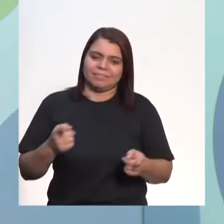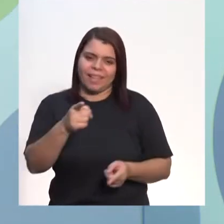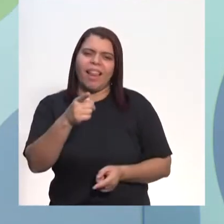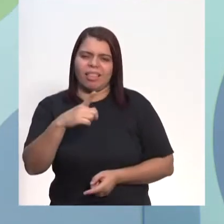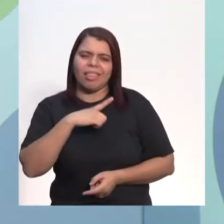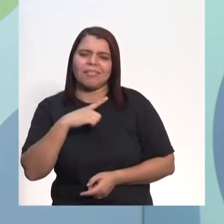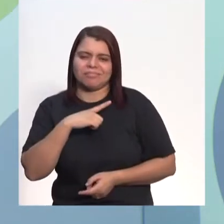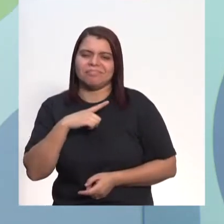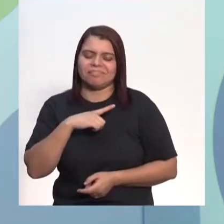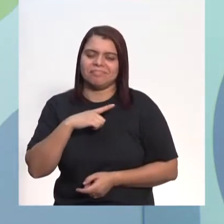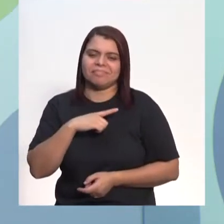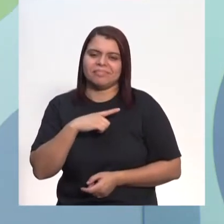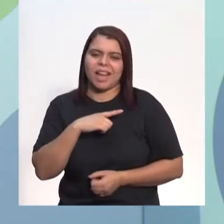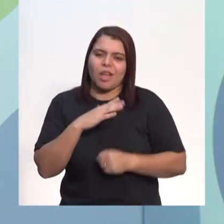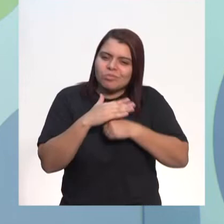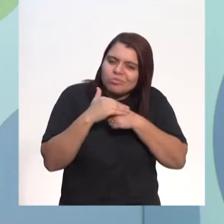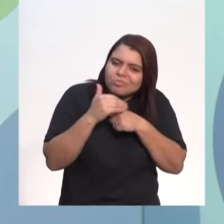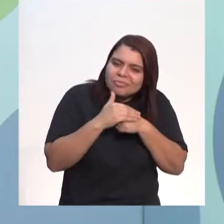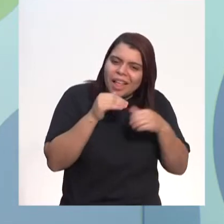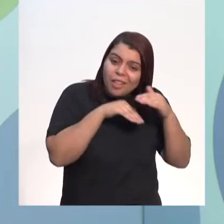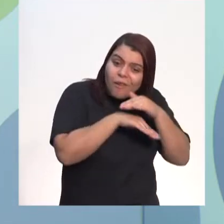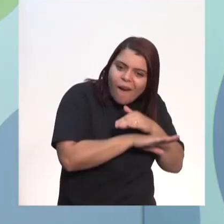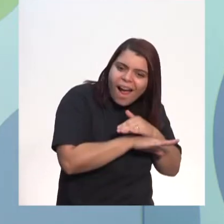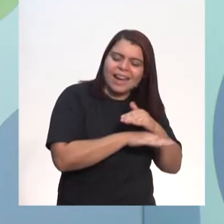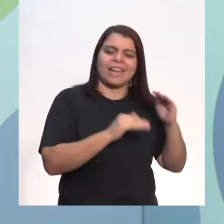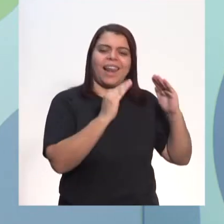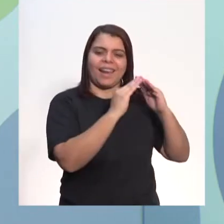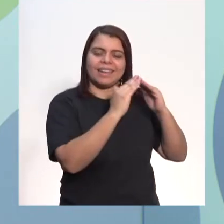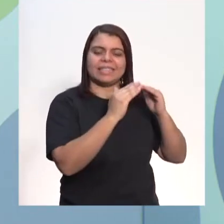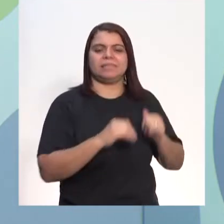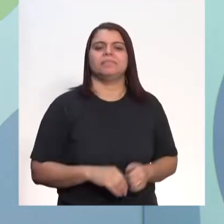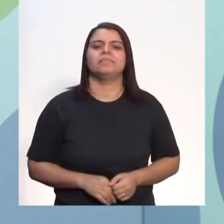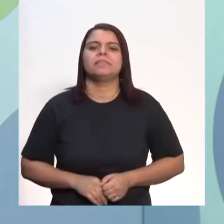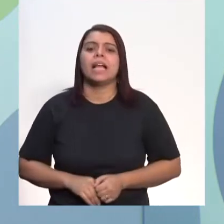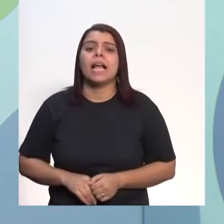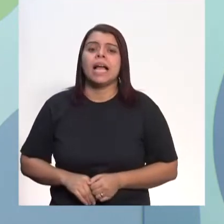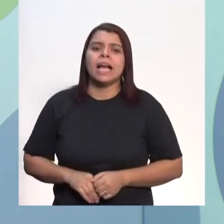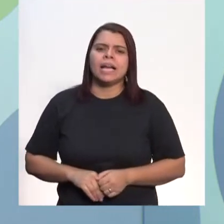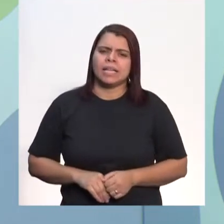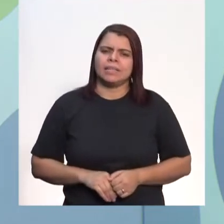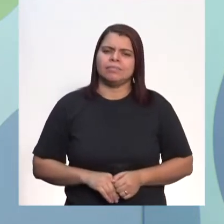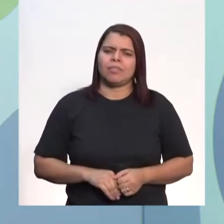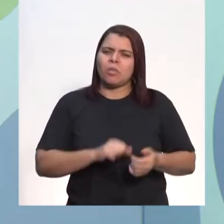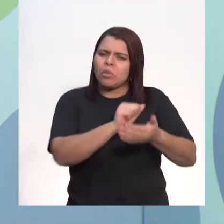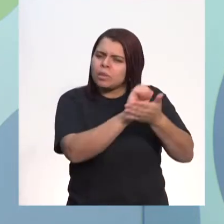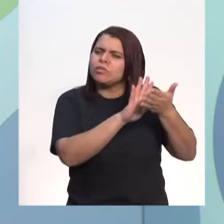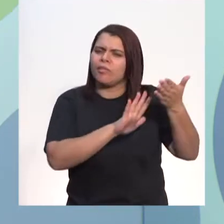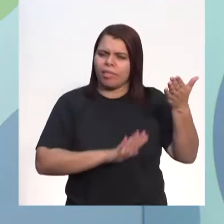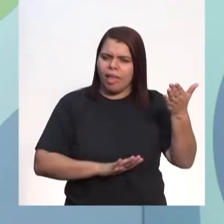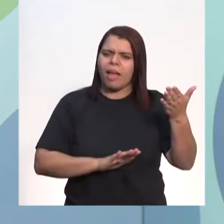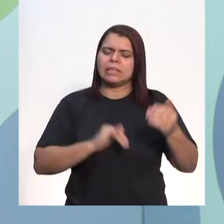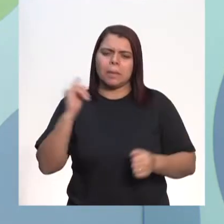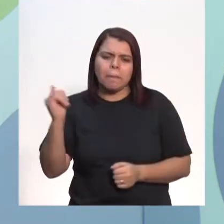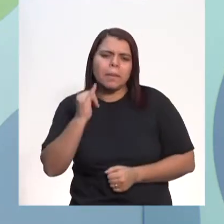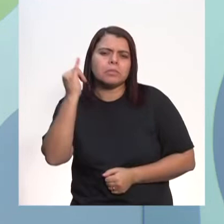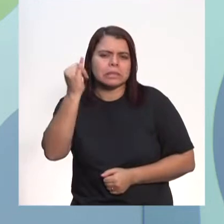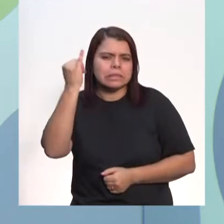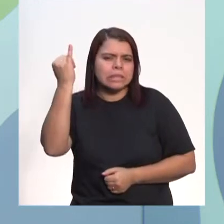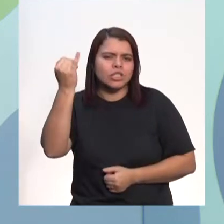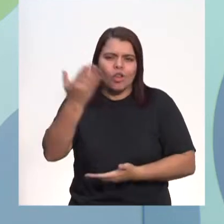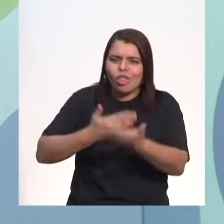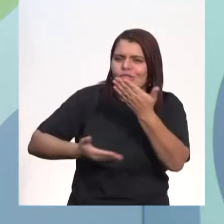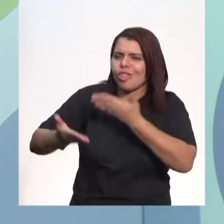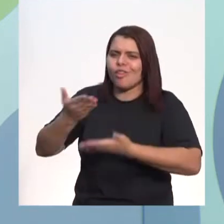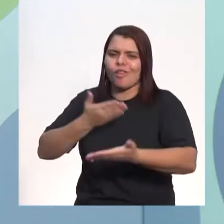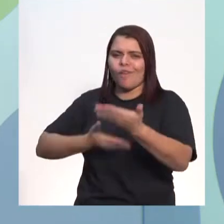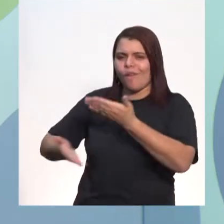minhas caixinhas. Então, assim, foi uma atividade bastante interativa, não, porque a gente tem o